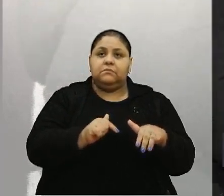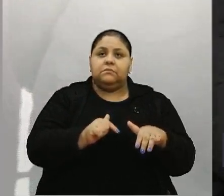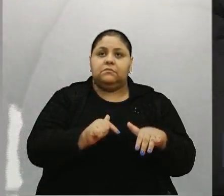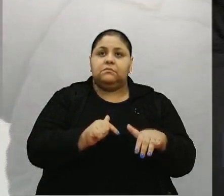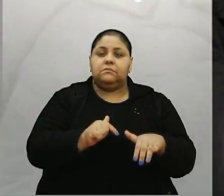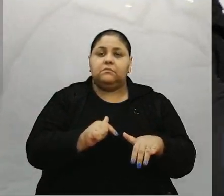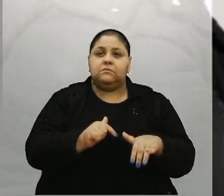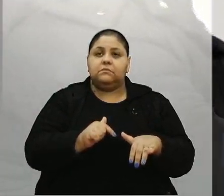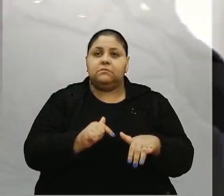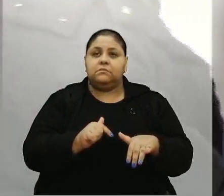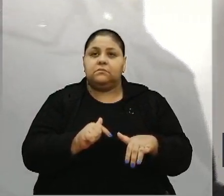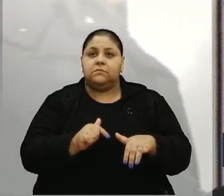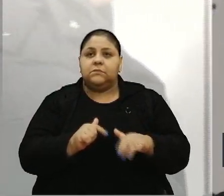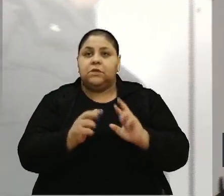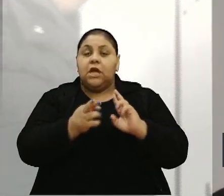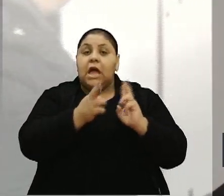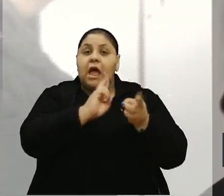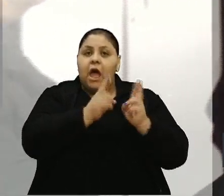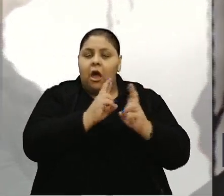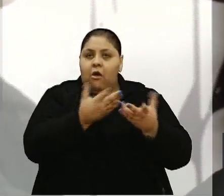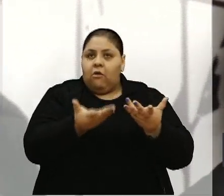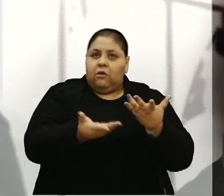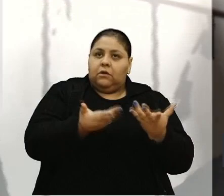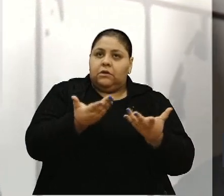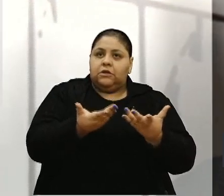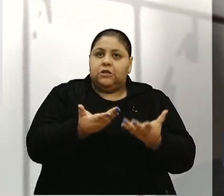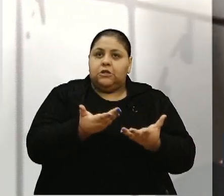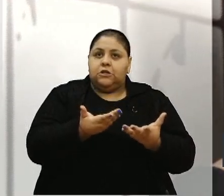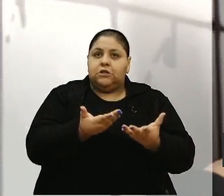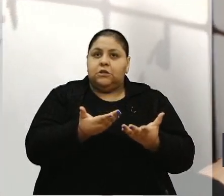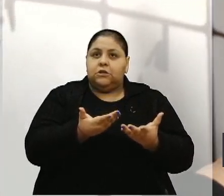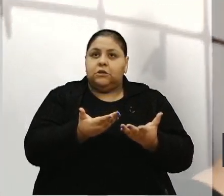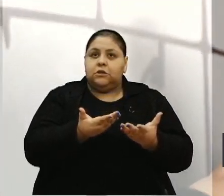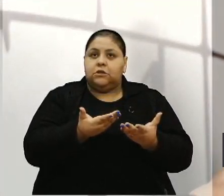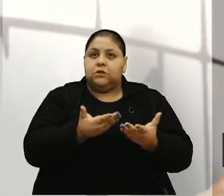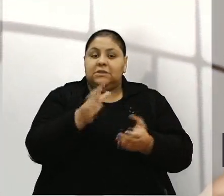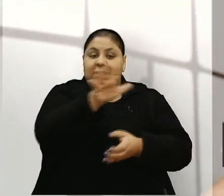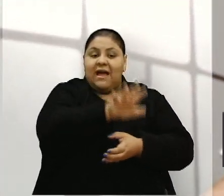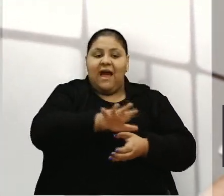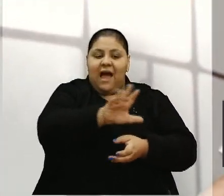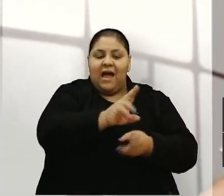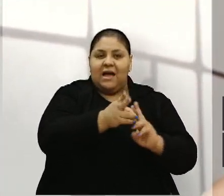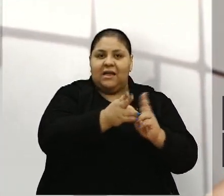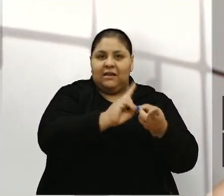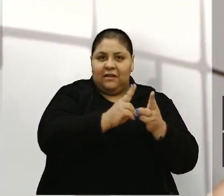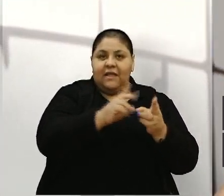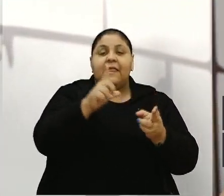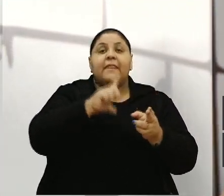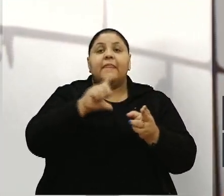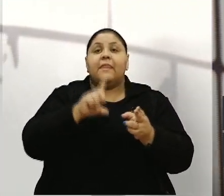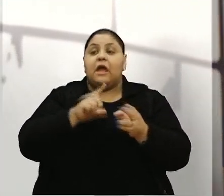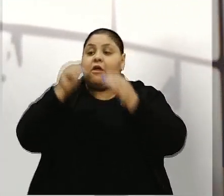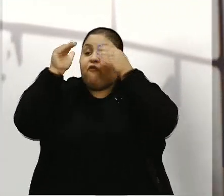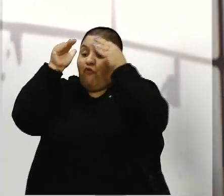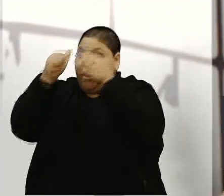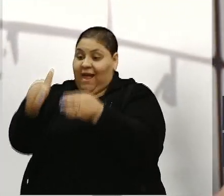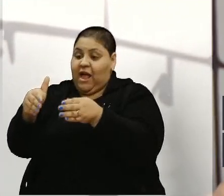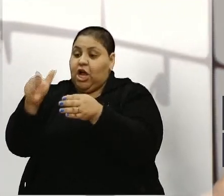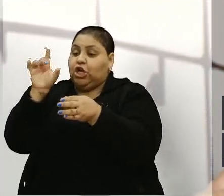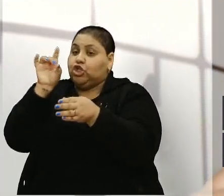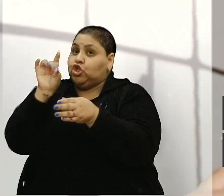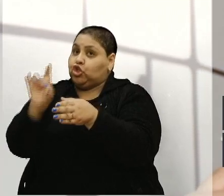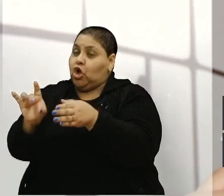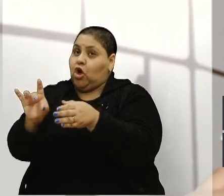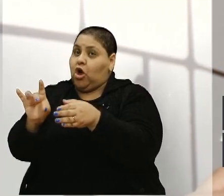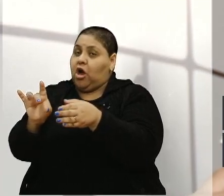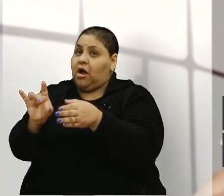que são justamente relacionadas a essa questão do nosso perímetro urbano. A gente tem voltado os nossos olhos para a